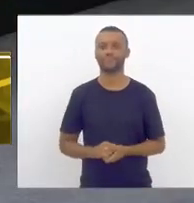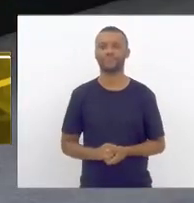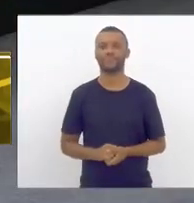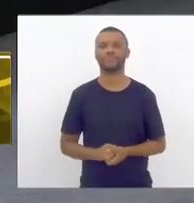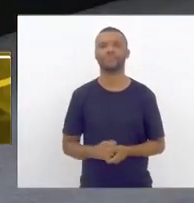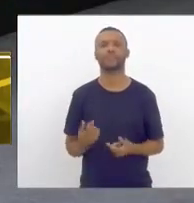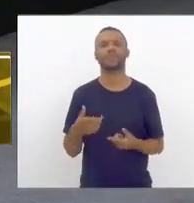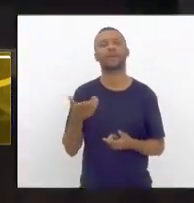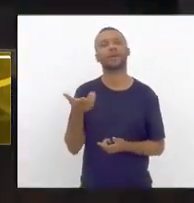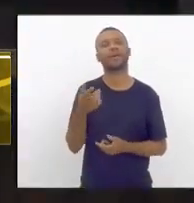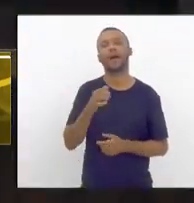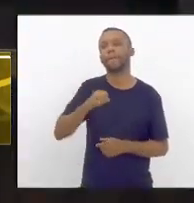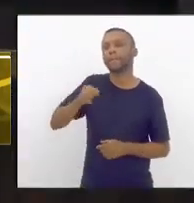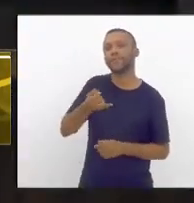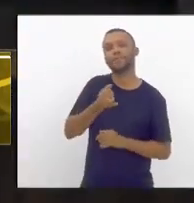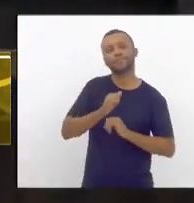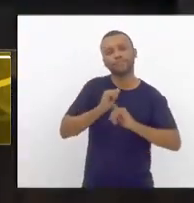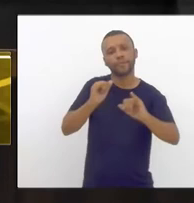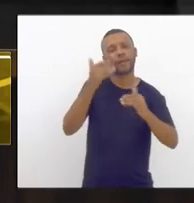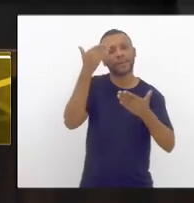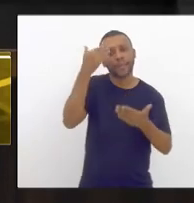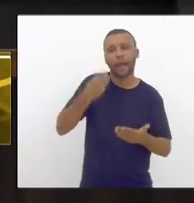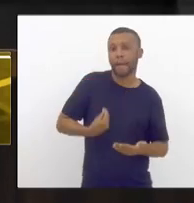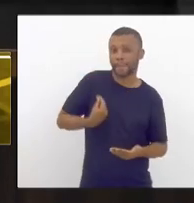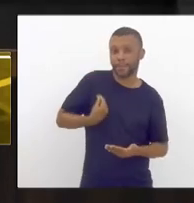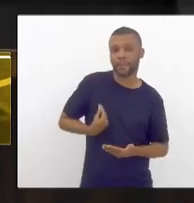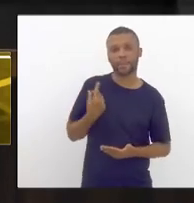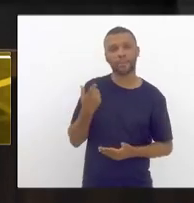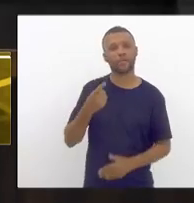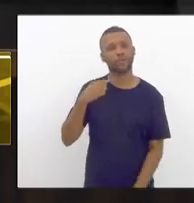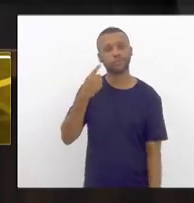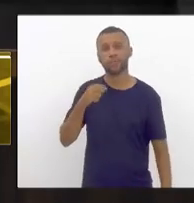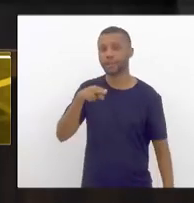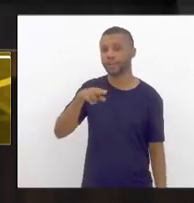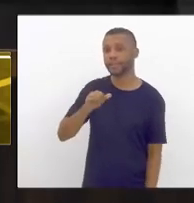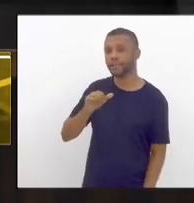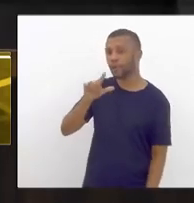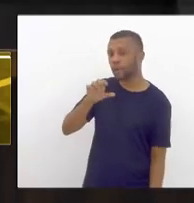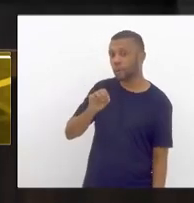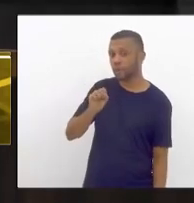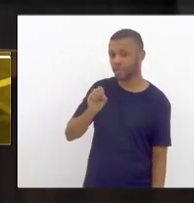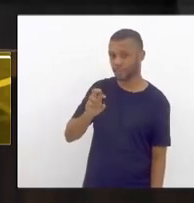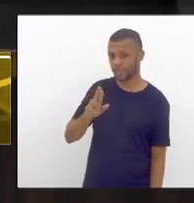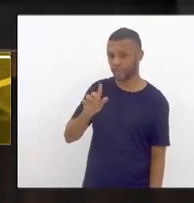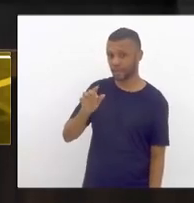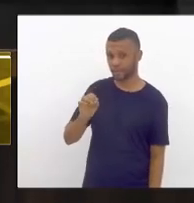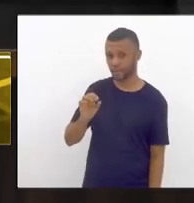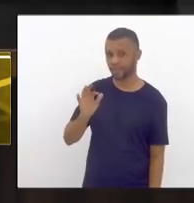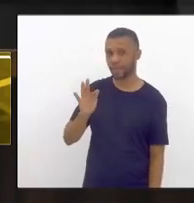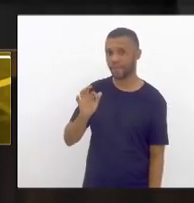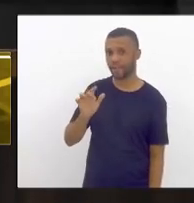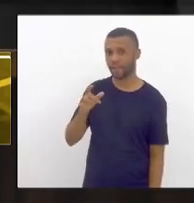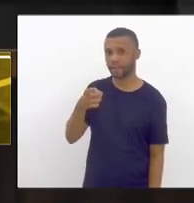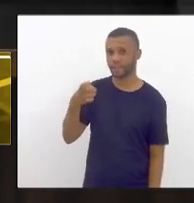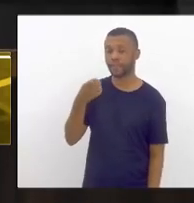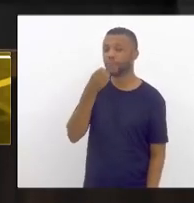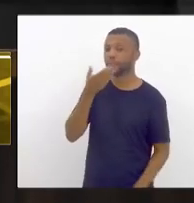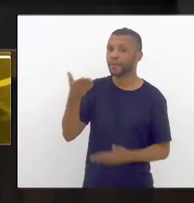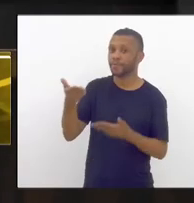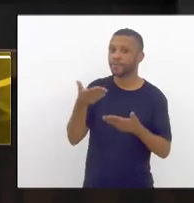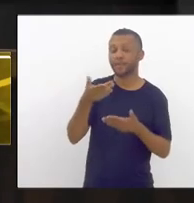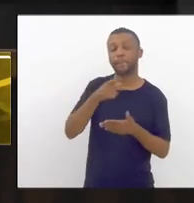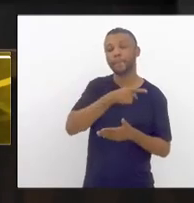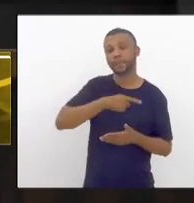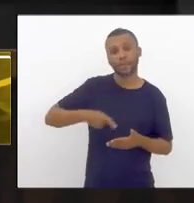gostaria de registrar e agradecer a presença do Dr Nilo Sérgio Félix seja muito bem-vindo Presidente do Conselho